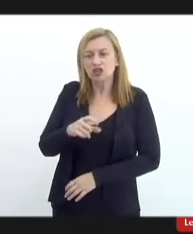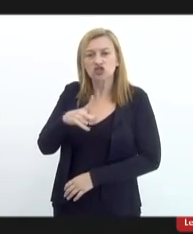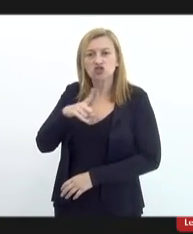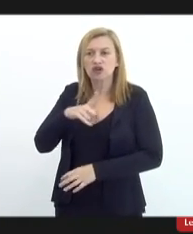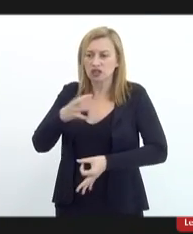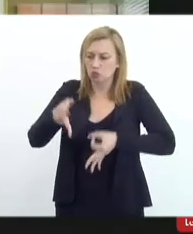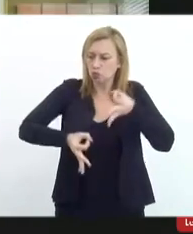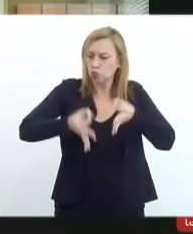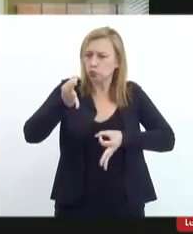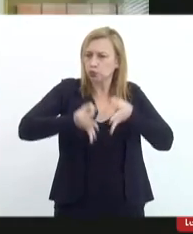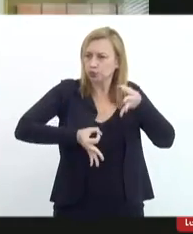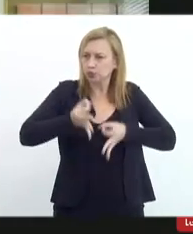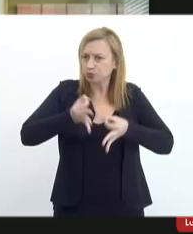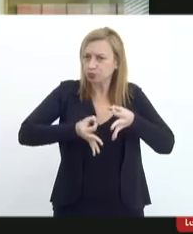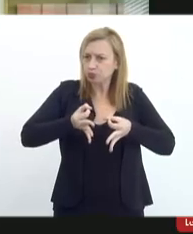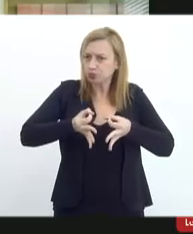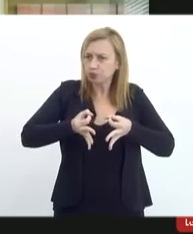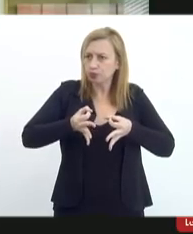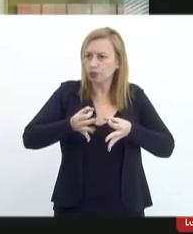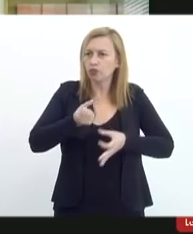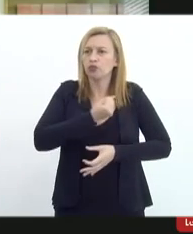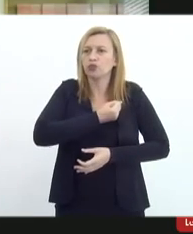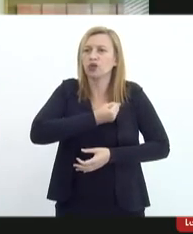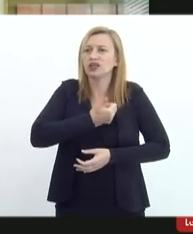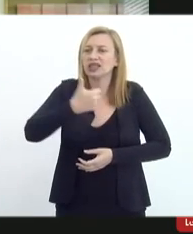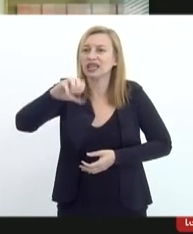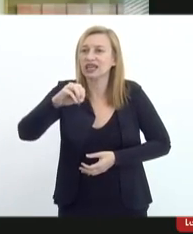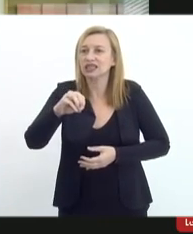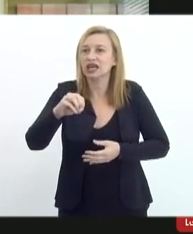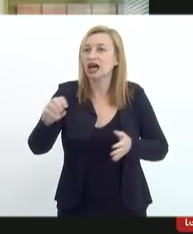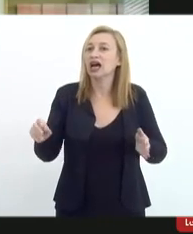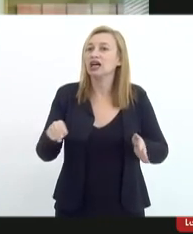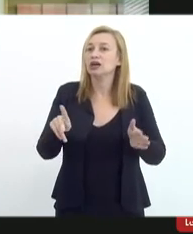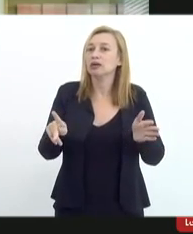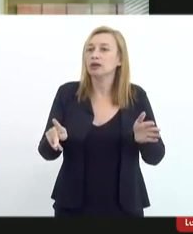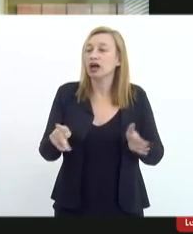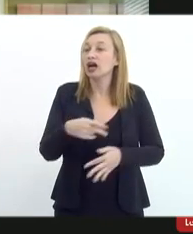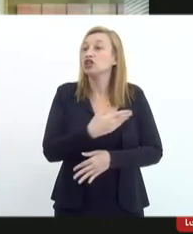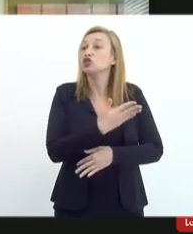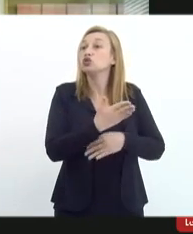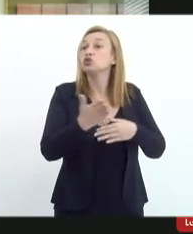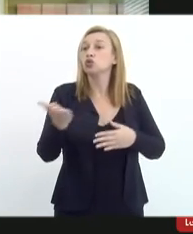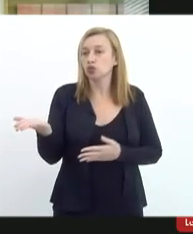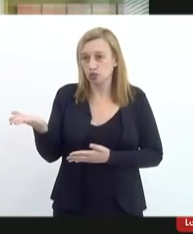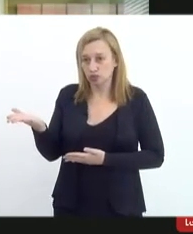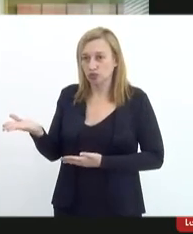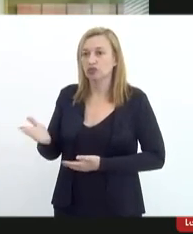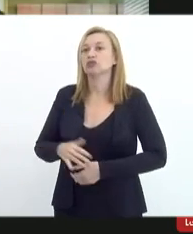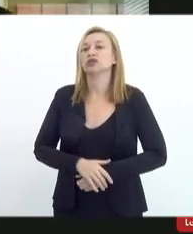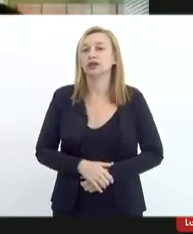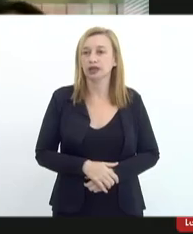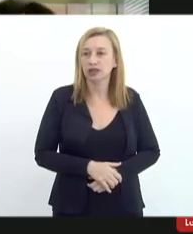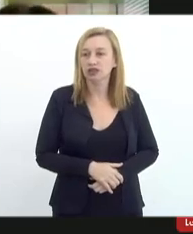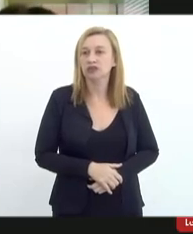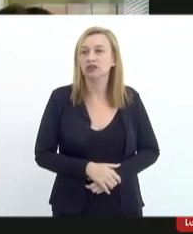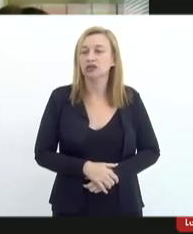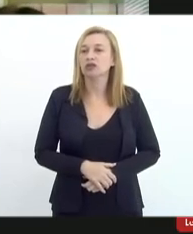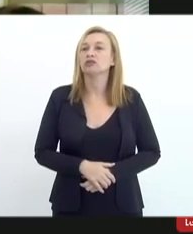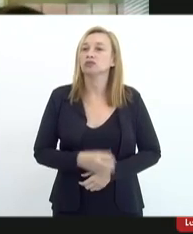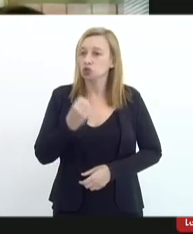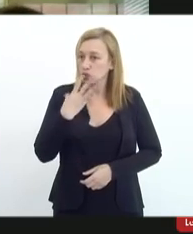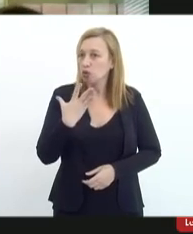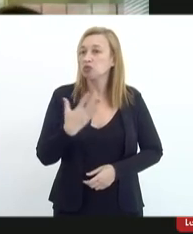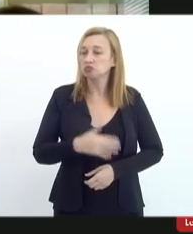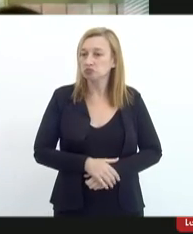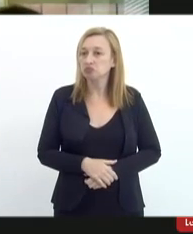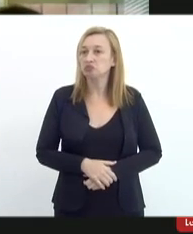júri, eu daria nota 10 a todos que participaram. Nota 10. O nível, nossa senhora, muito bom, muito bom.